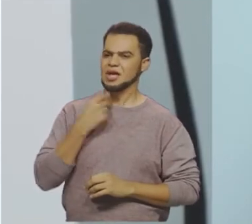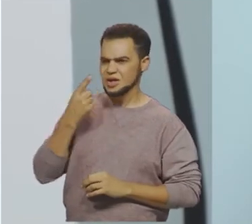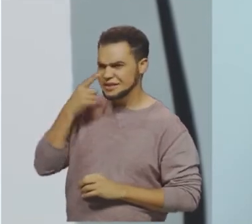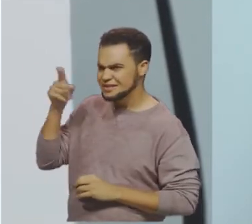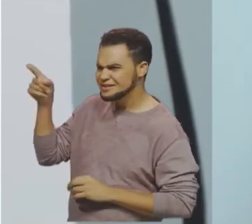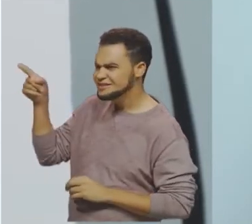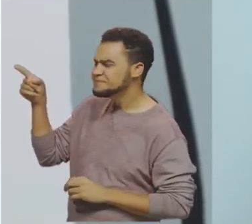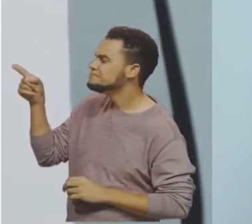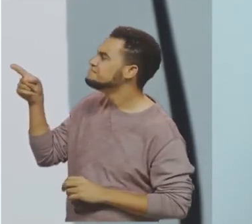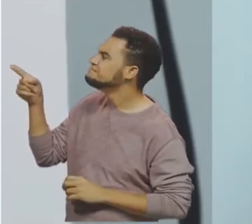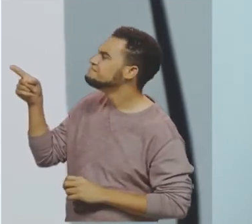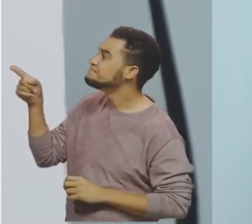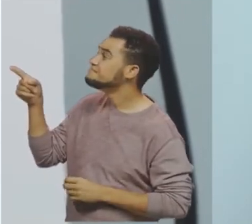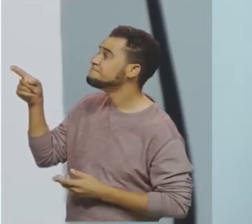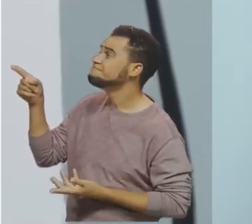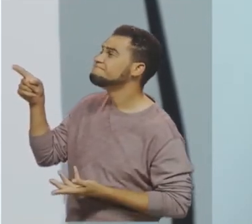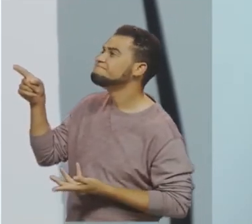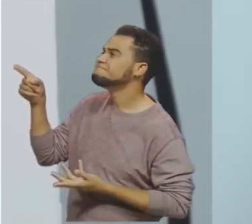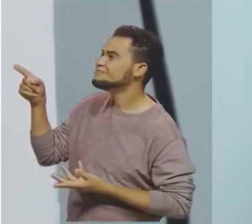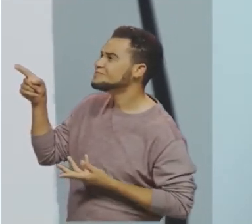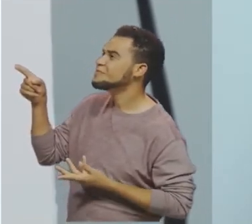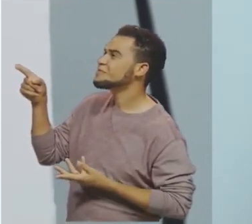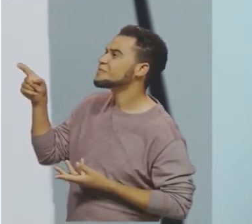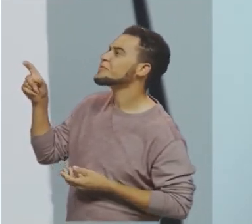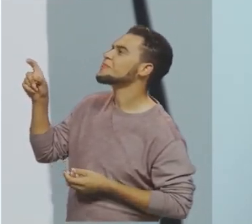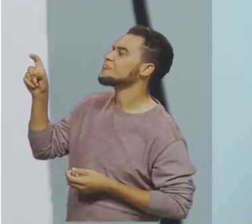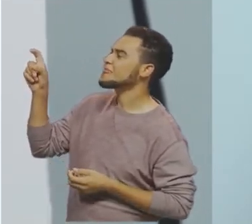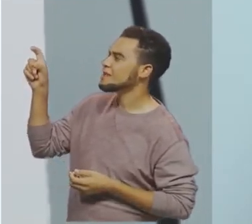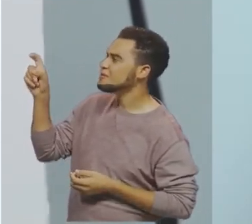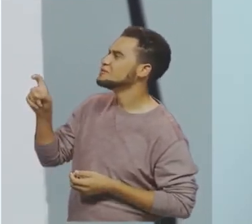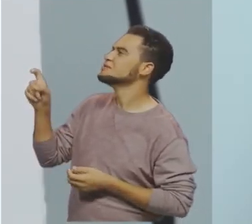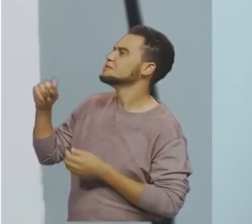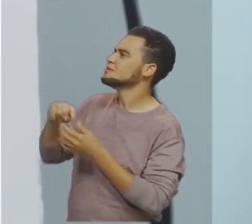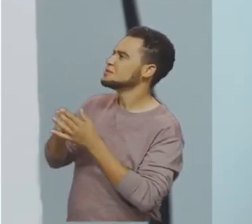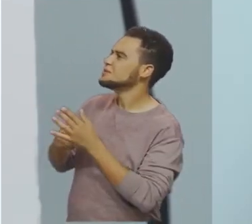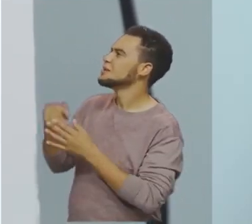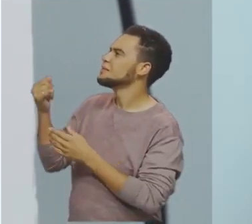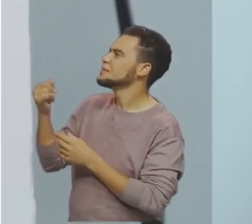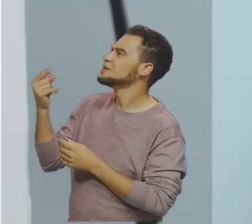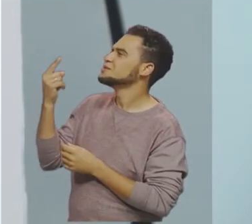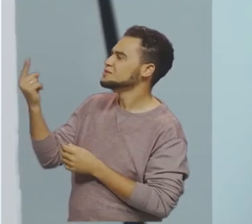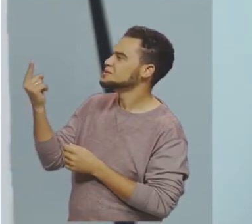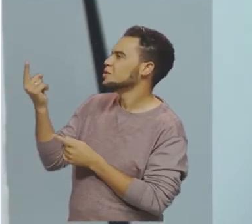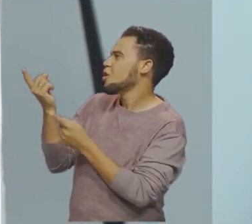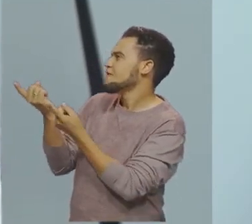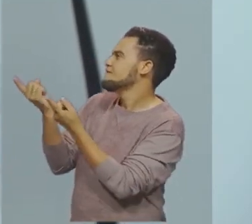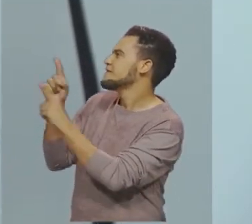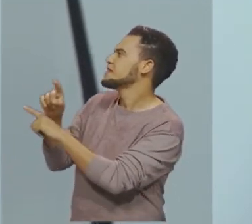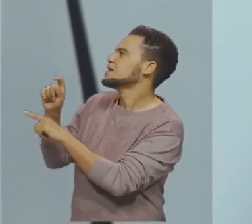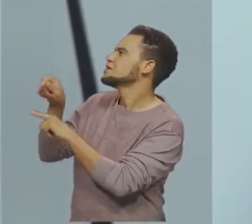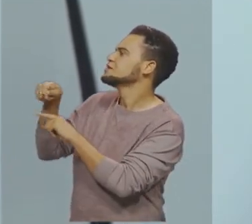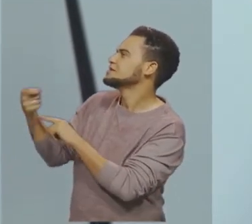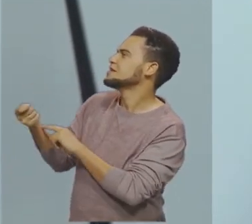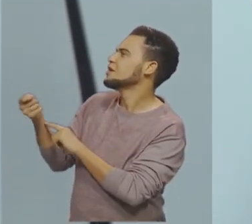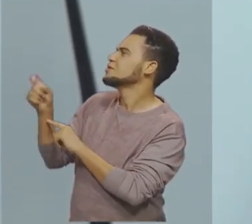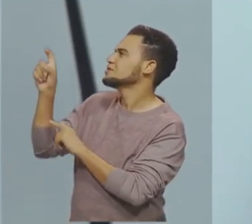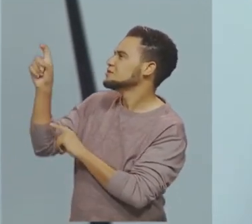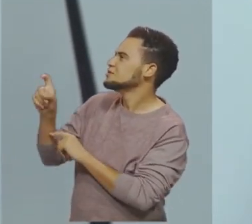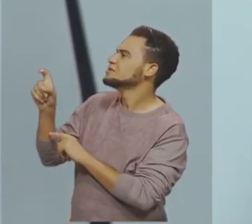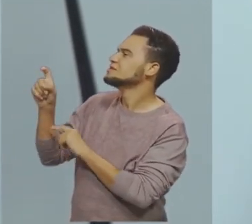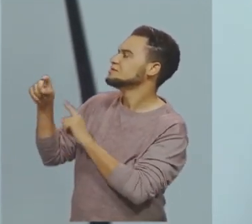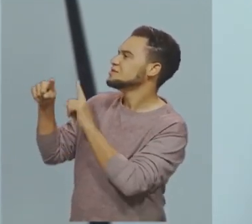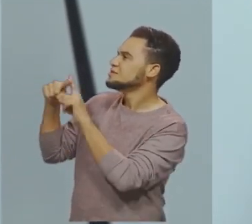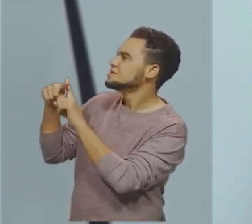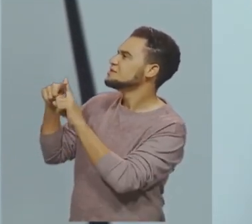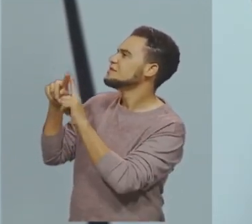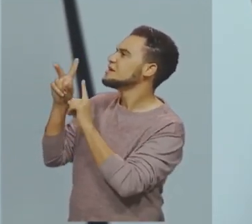é igual a 4, o x, eu multiplicando por menos 1 ou invertendo o sinal, o x positivo